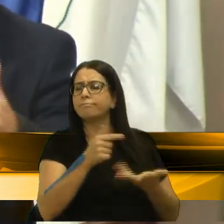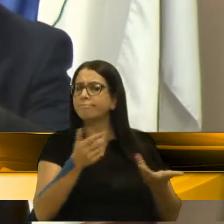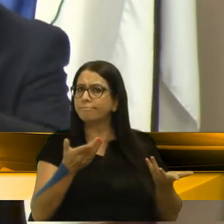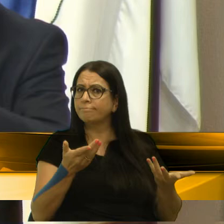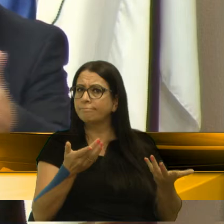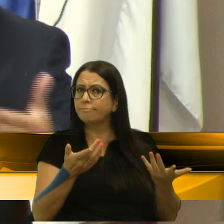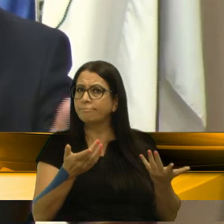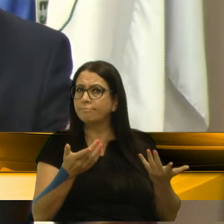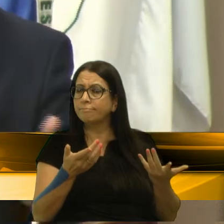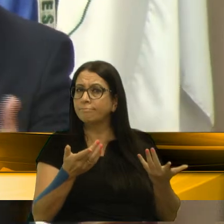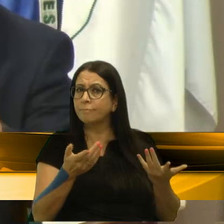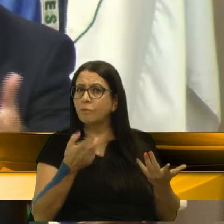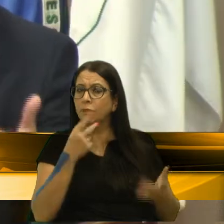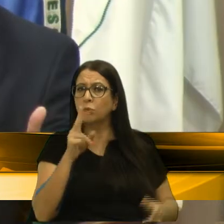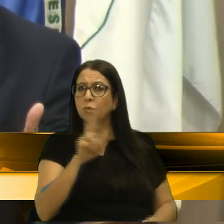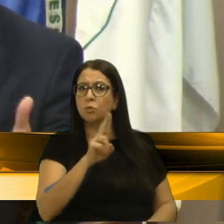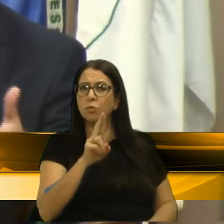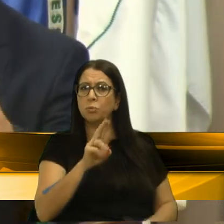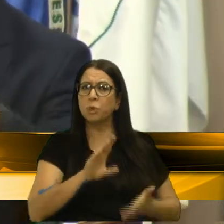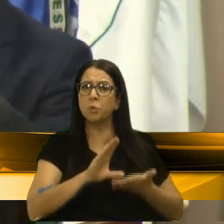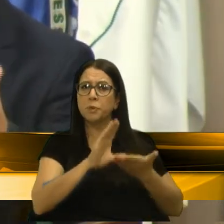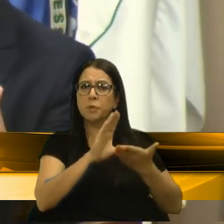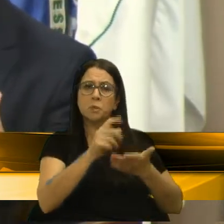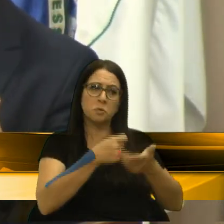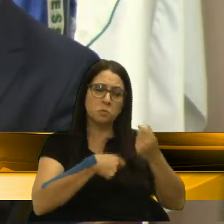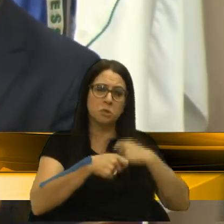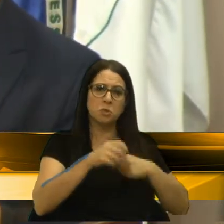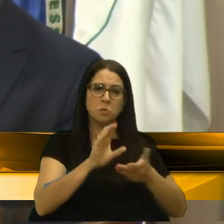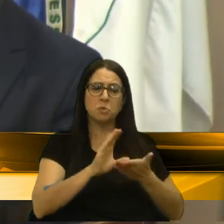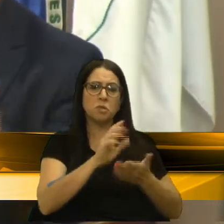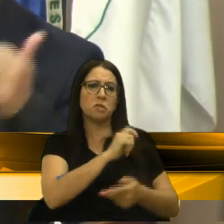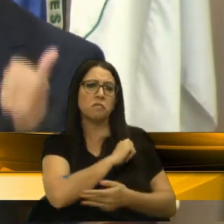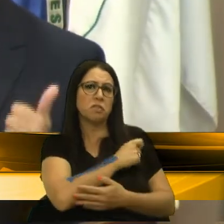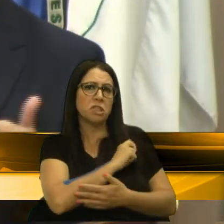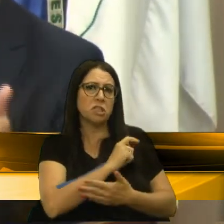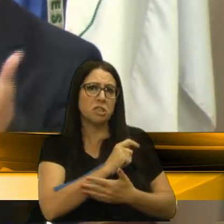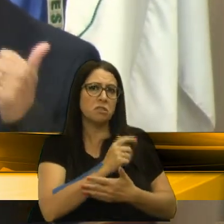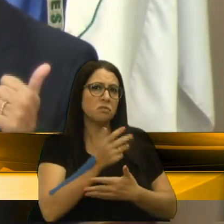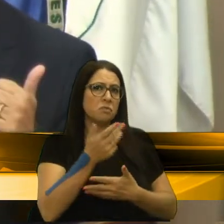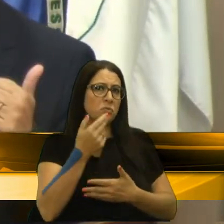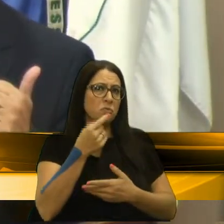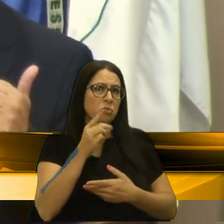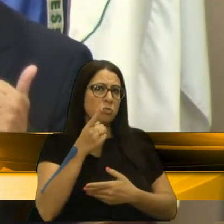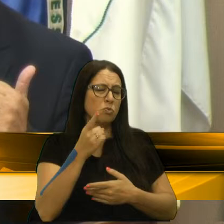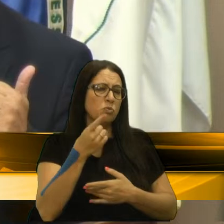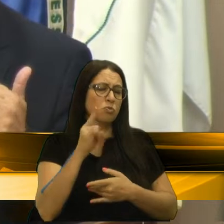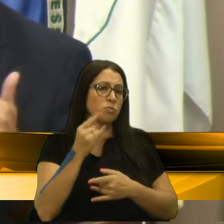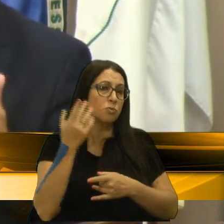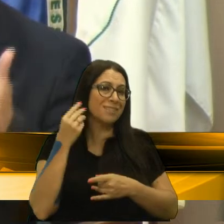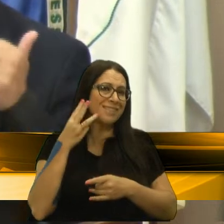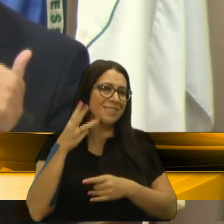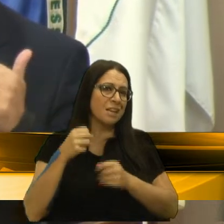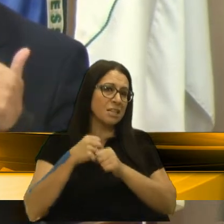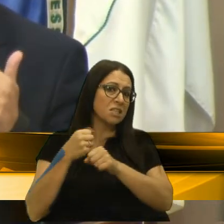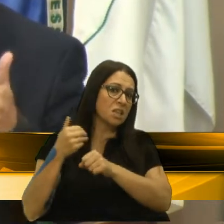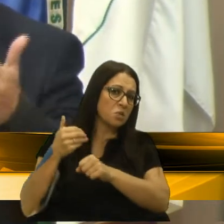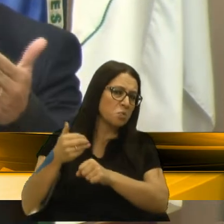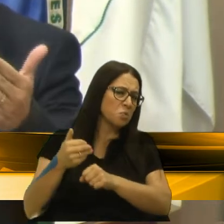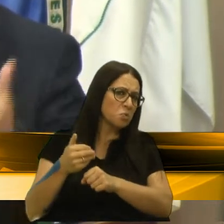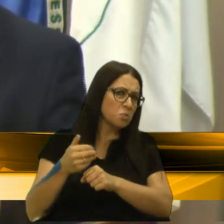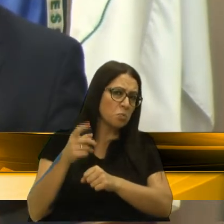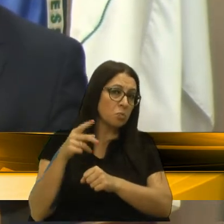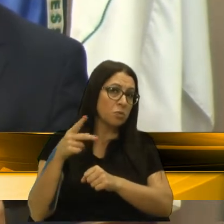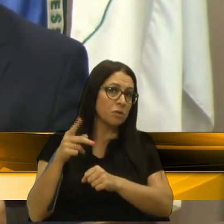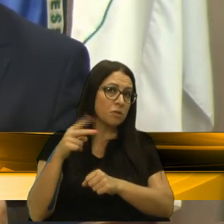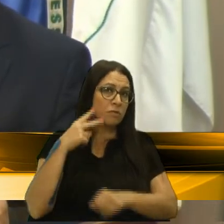que é denominado conselheiro administrativo, conselheiro fiscal da Codeca, nos últimos 3 anos. Nos últimos 3 anos, um deles